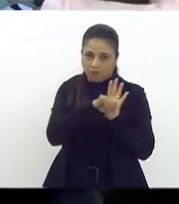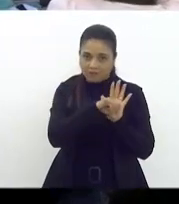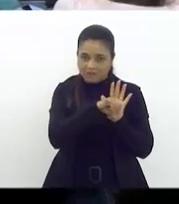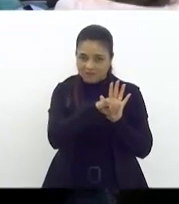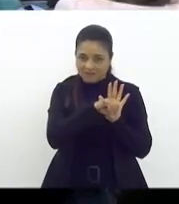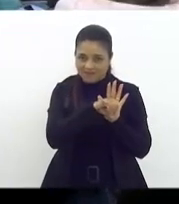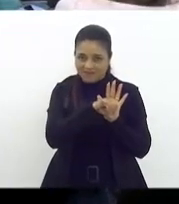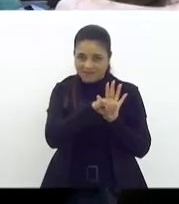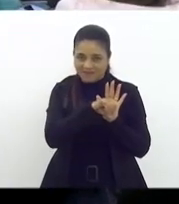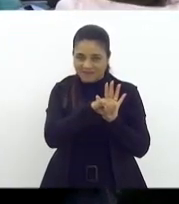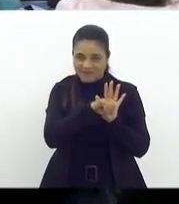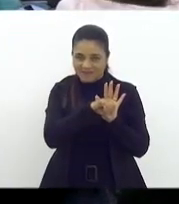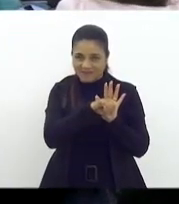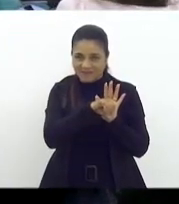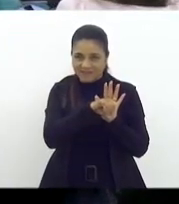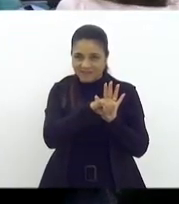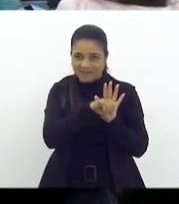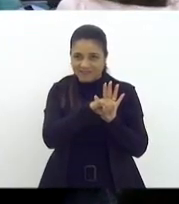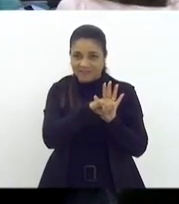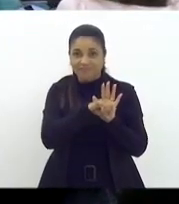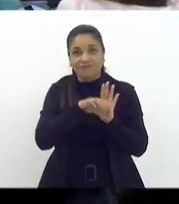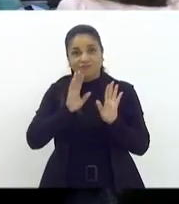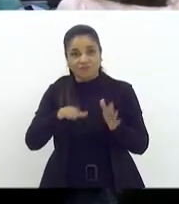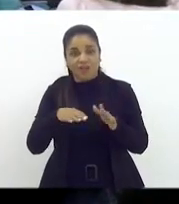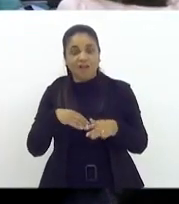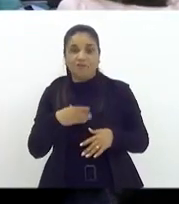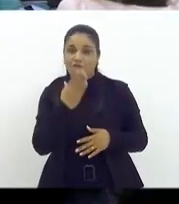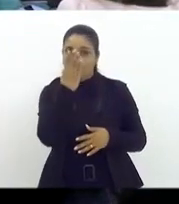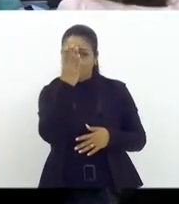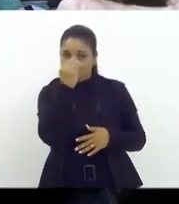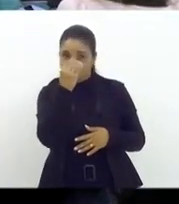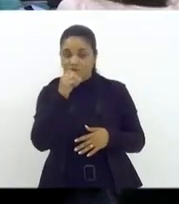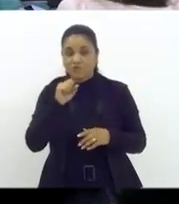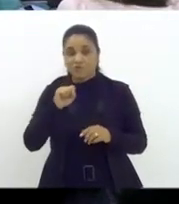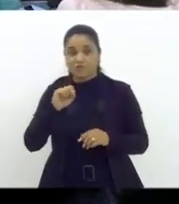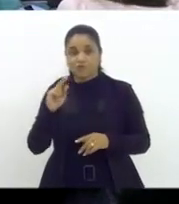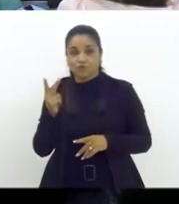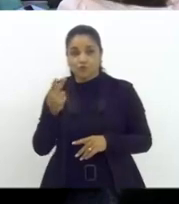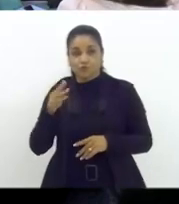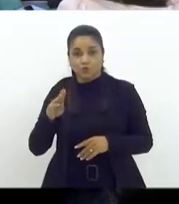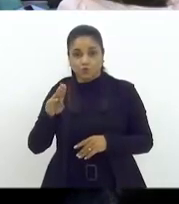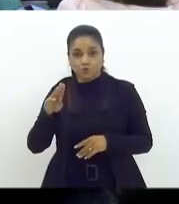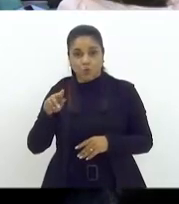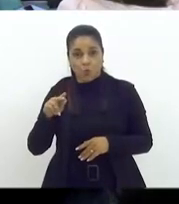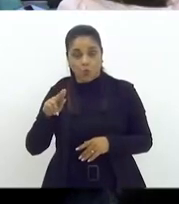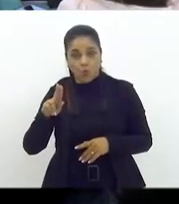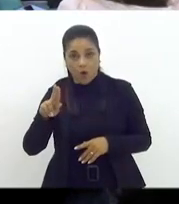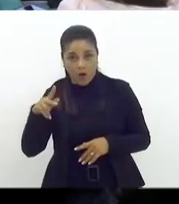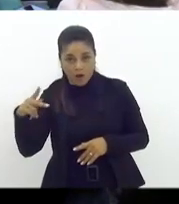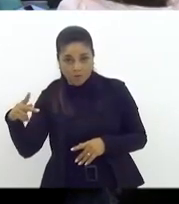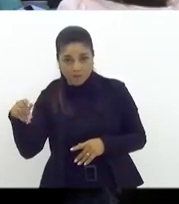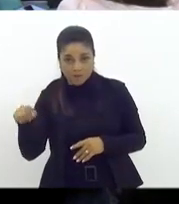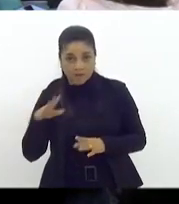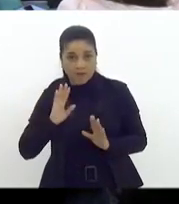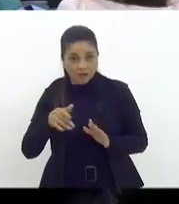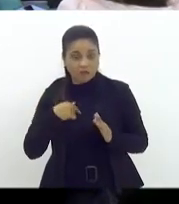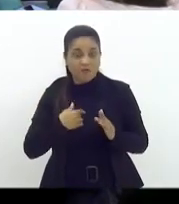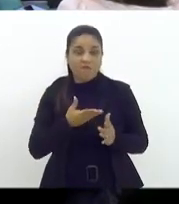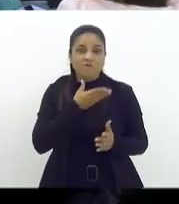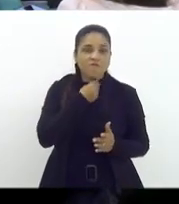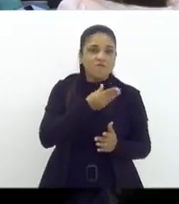mas como ela já tinha sido submetida um show up fotográfico do falso reconhecimento que ela fez